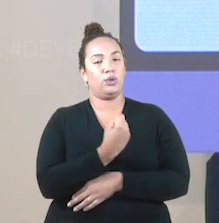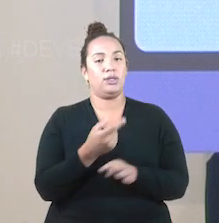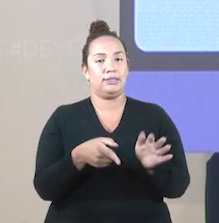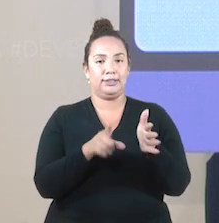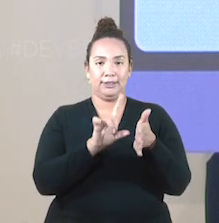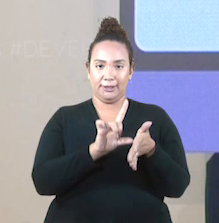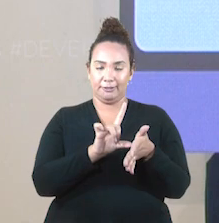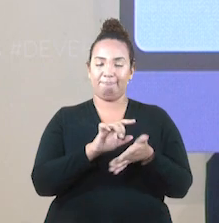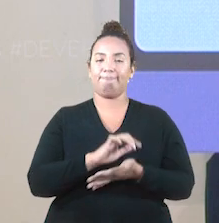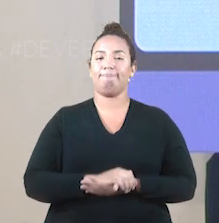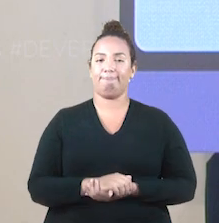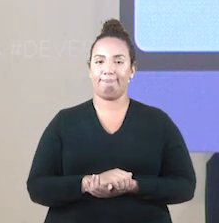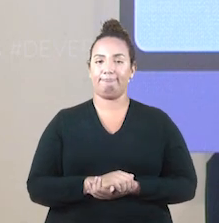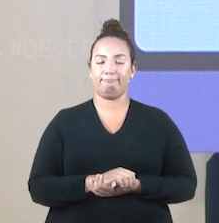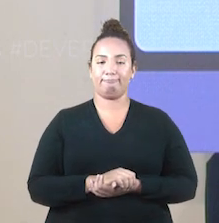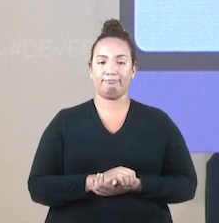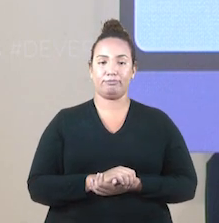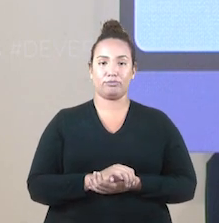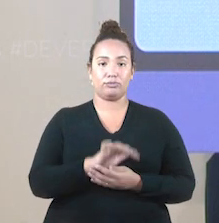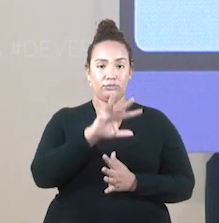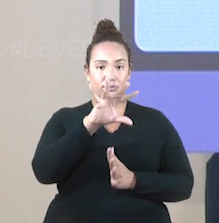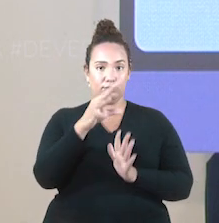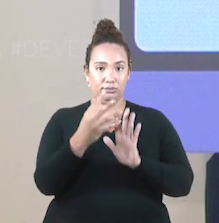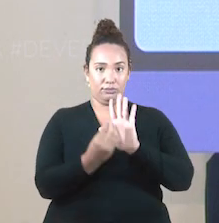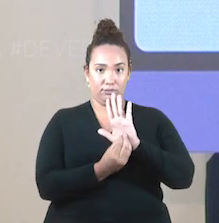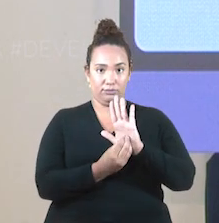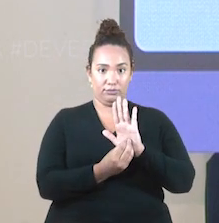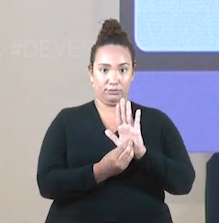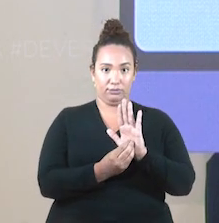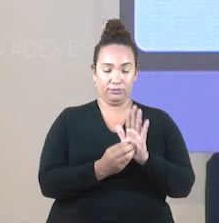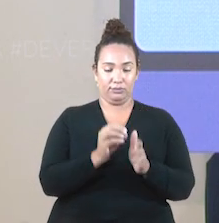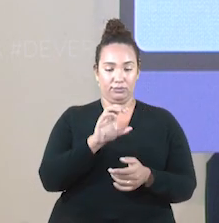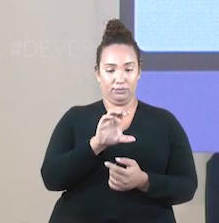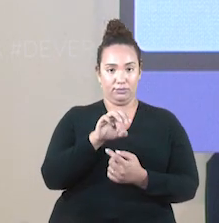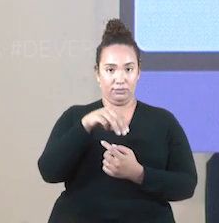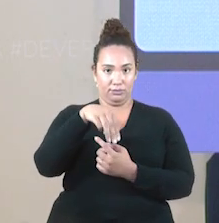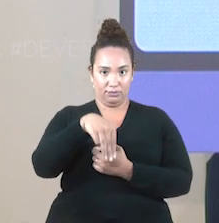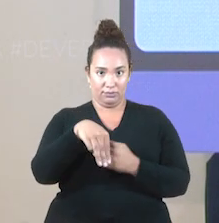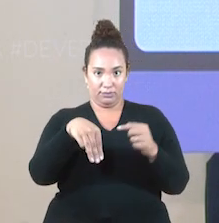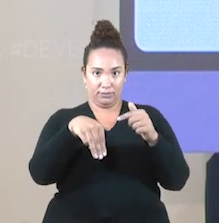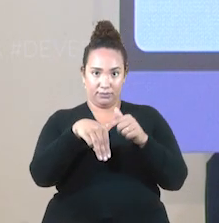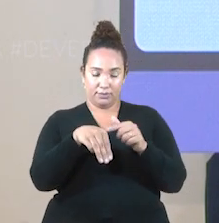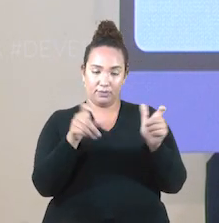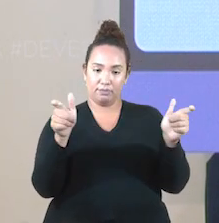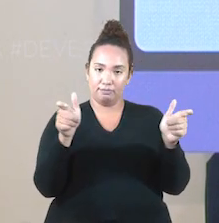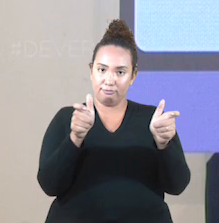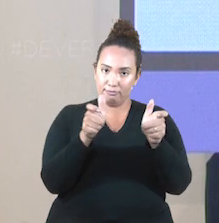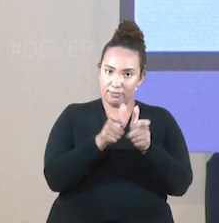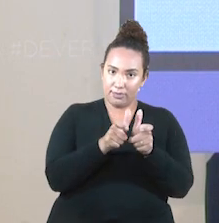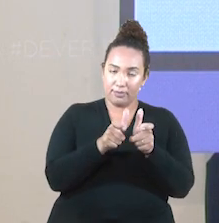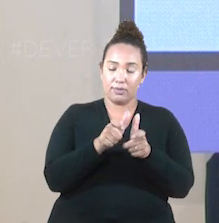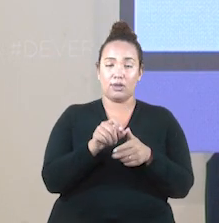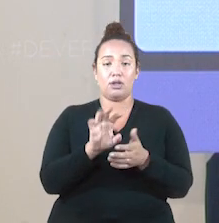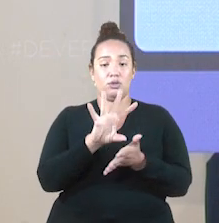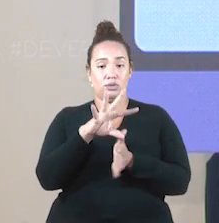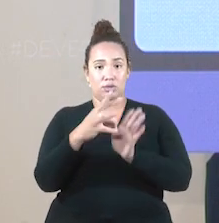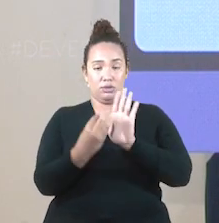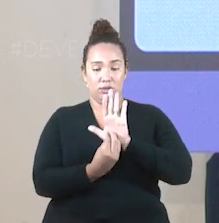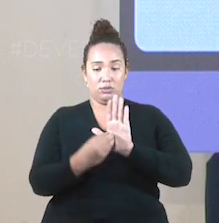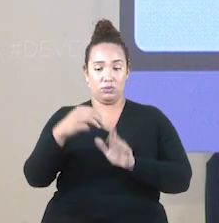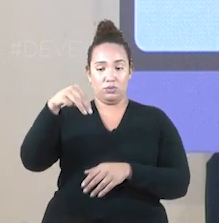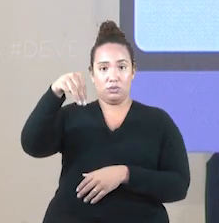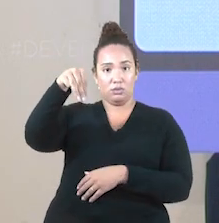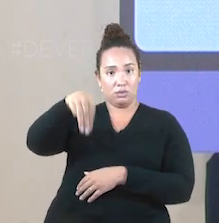fizemos. A unidade de centímetros mede objetos pequenos, e a unidade de medida metro